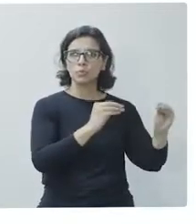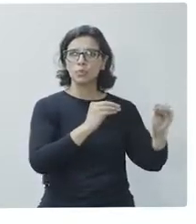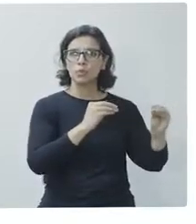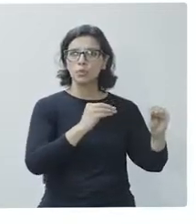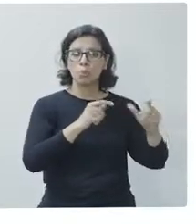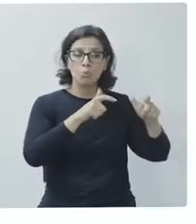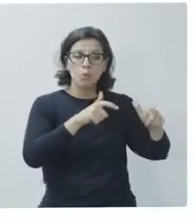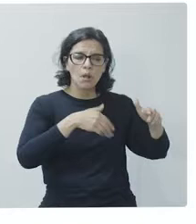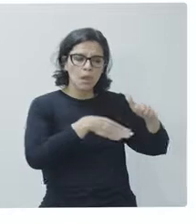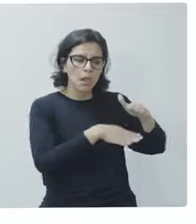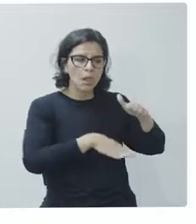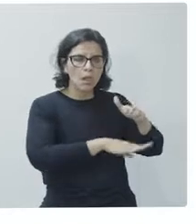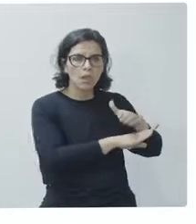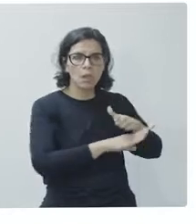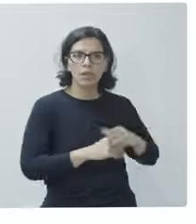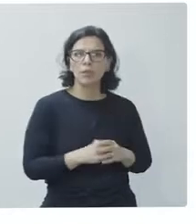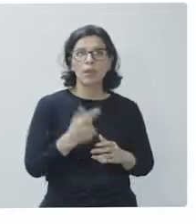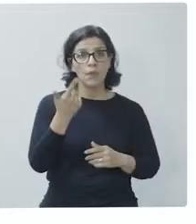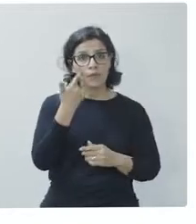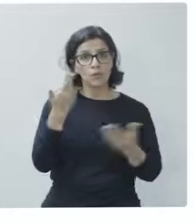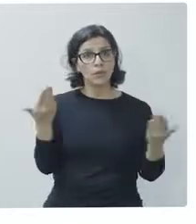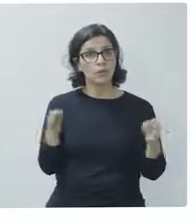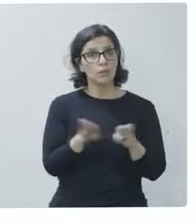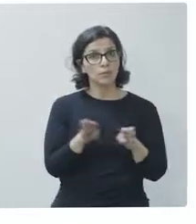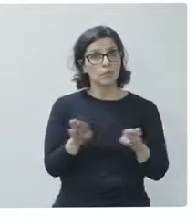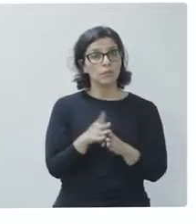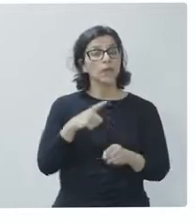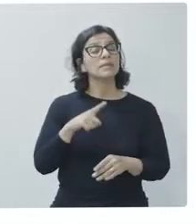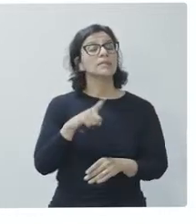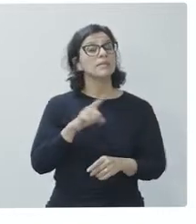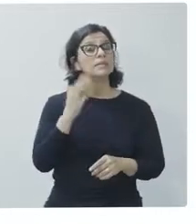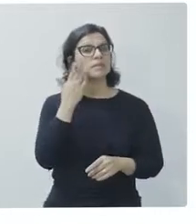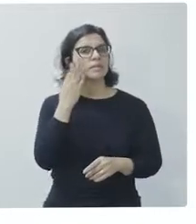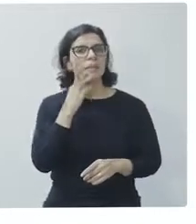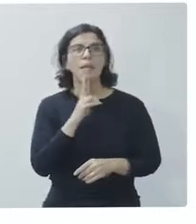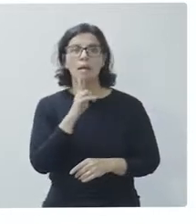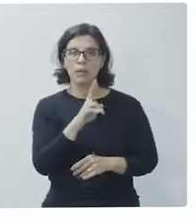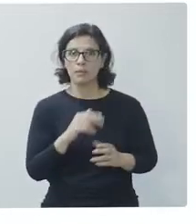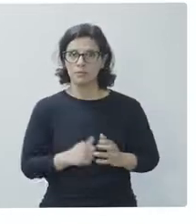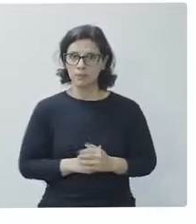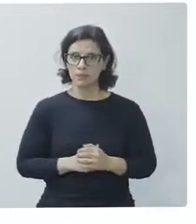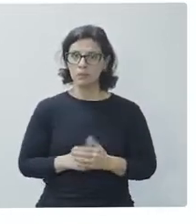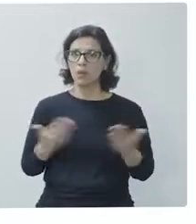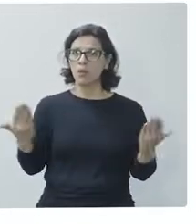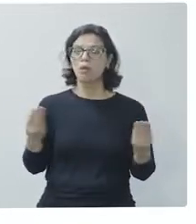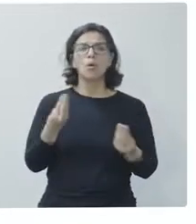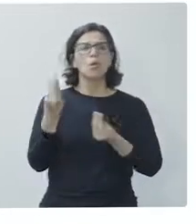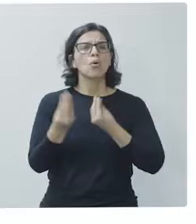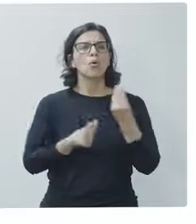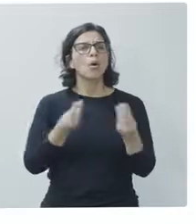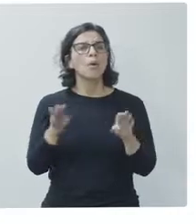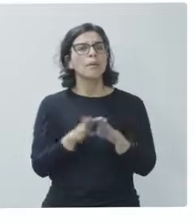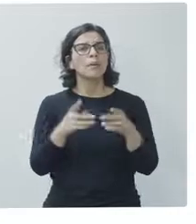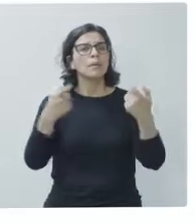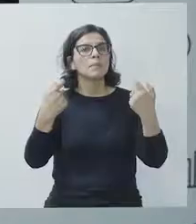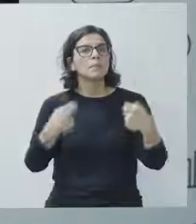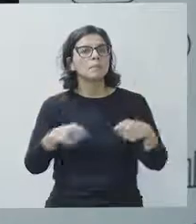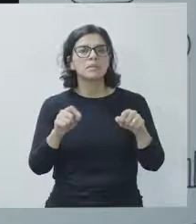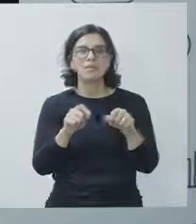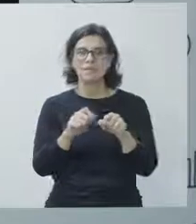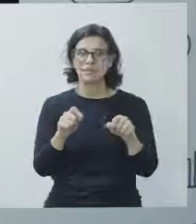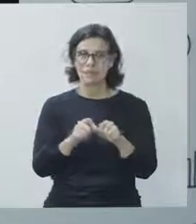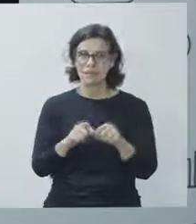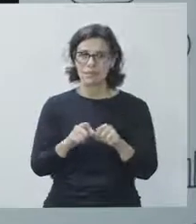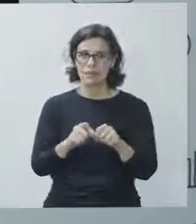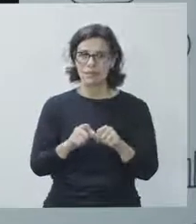um buraco no chão. Então, agora, a gente tem, sim, a resposta de como deveria ali,